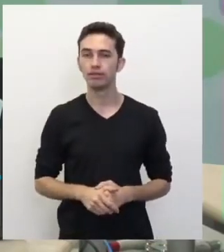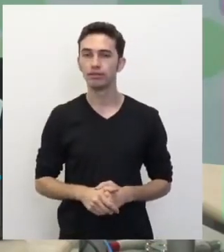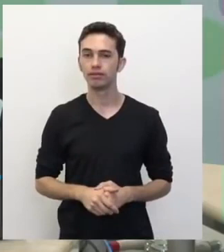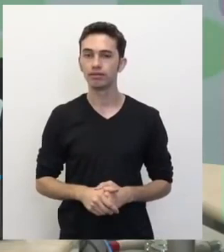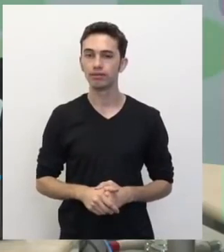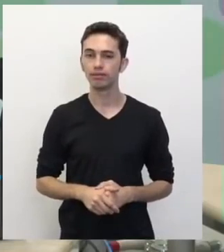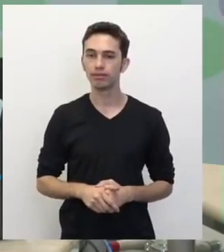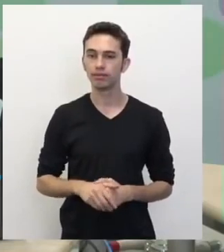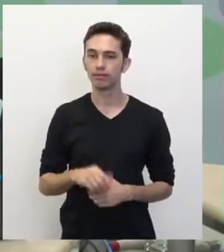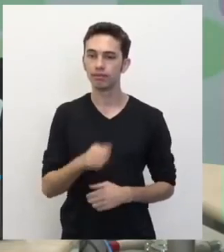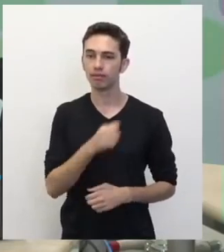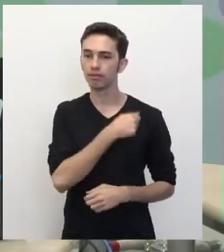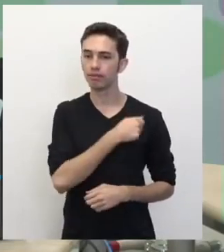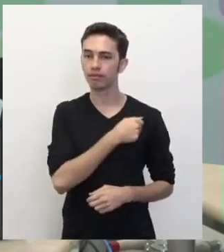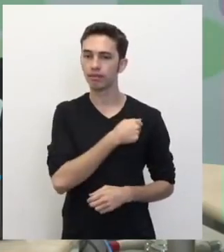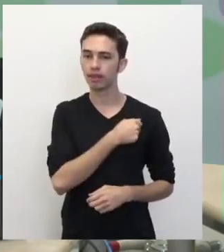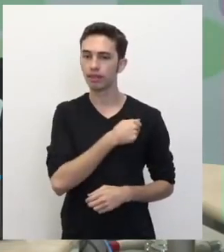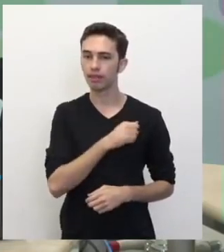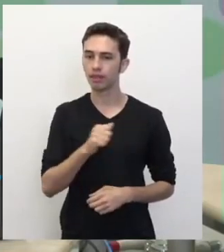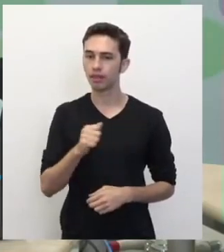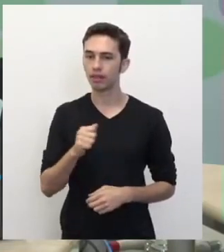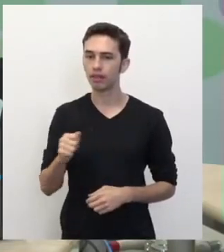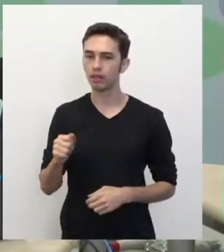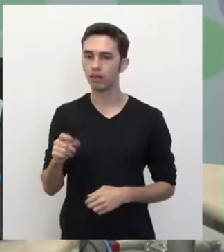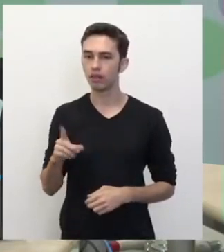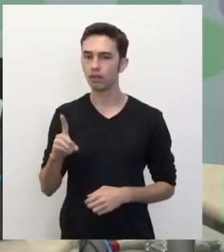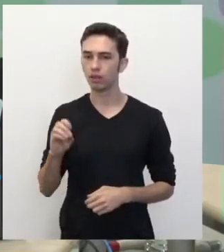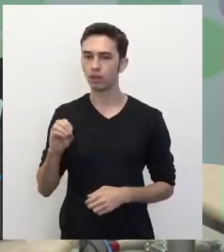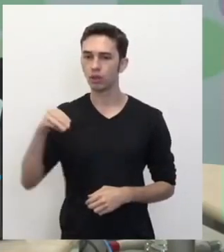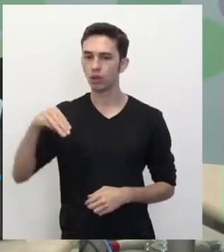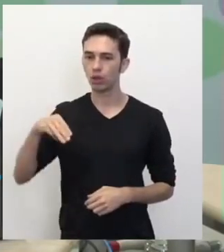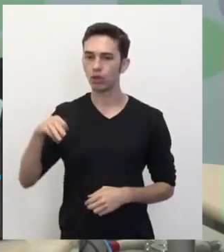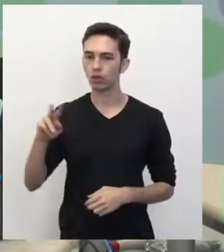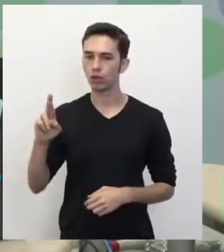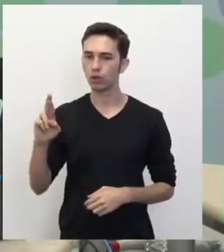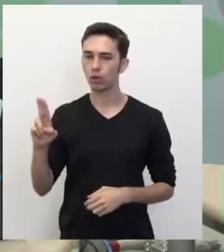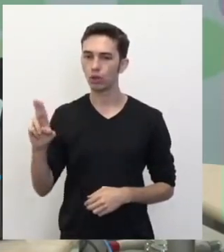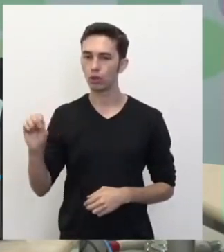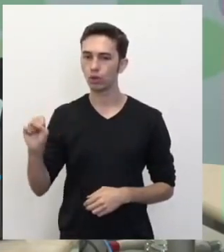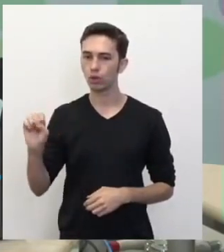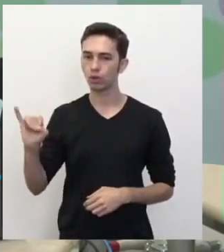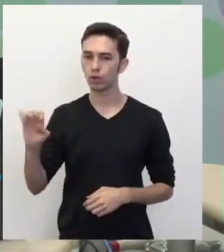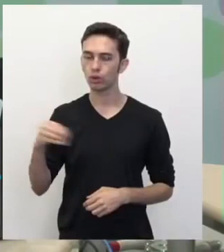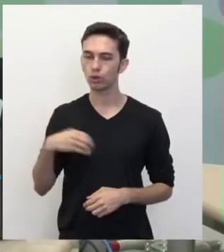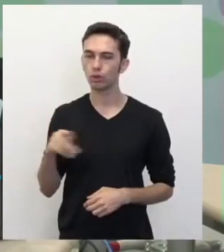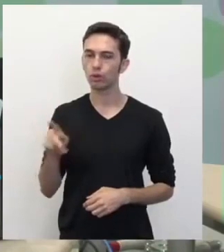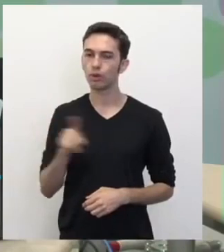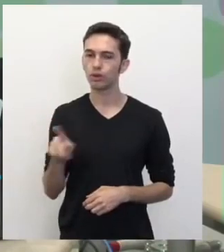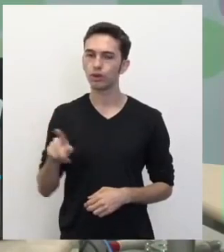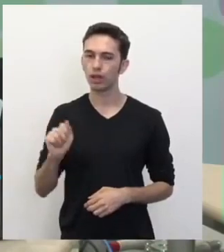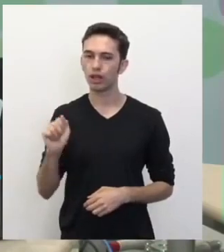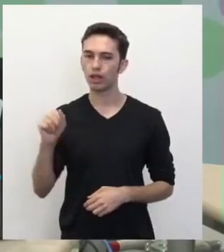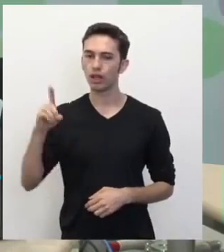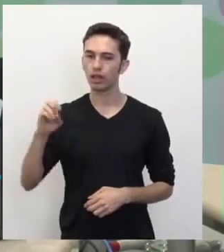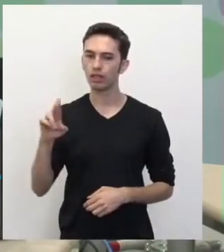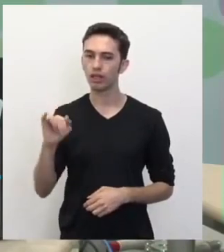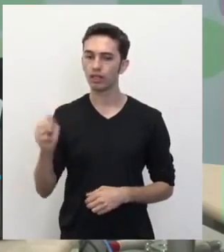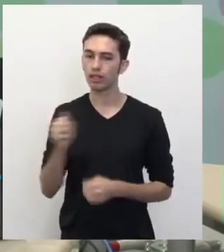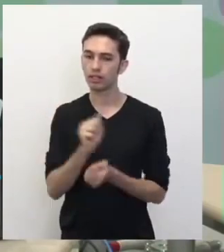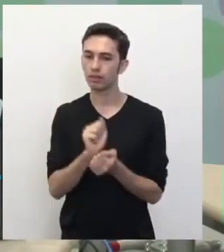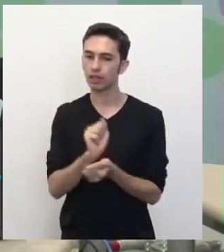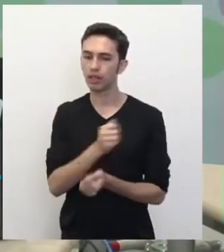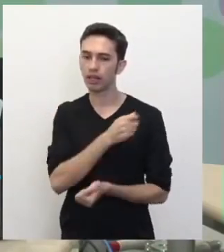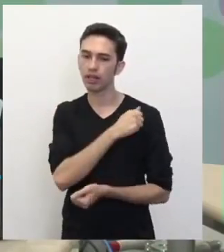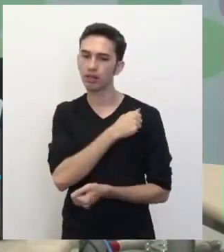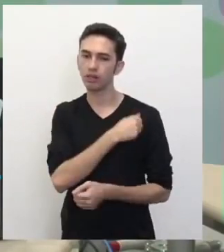Peraí. Alunos, Dom Lúcio, esperando vocês. Boa aula. Pro Andréia está esperando os alunos. Vamos lá. Texto